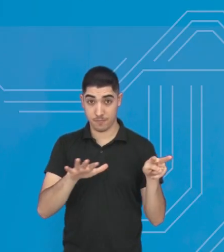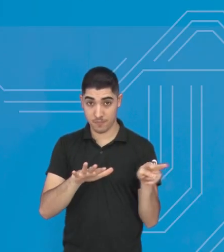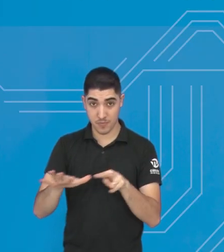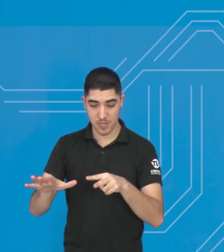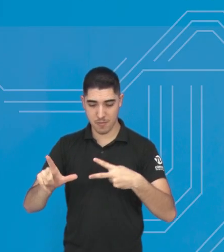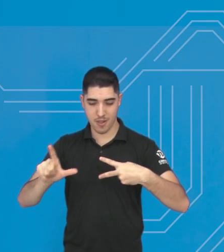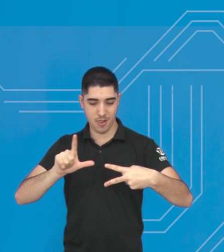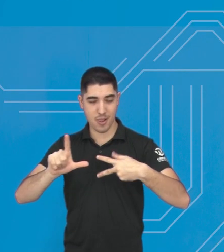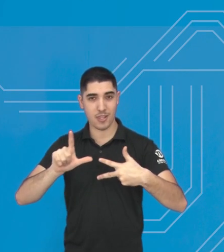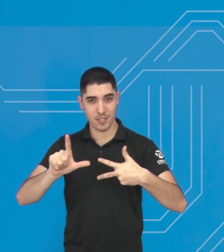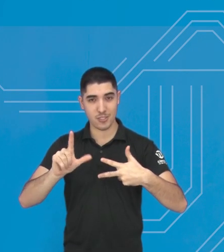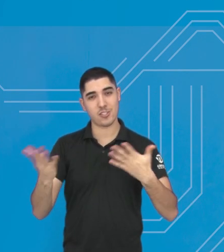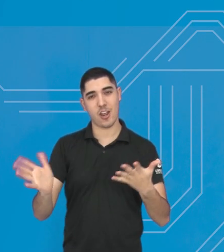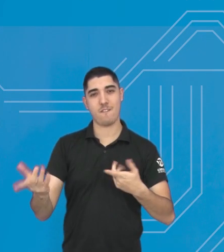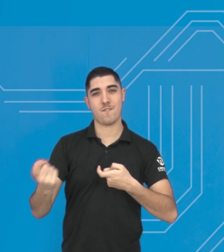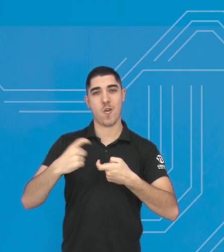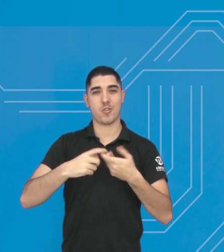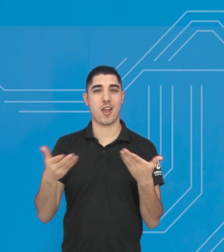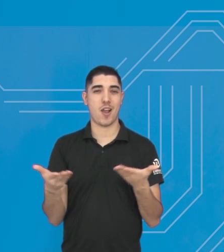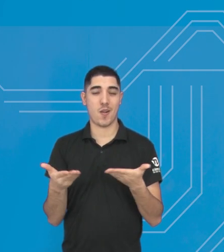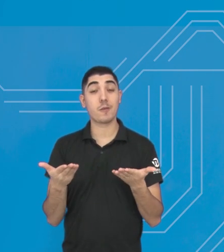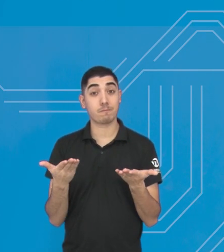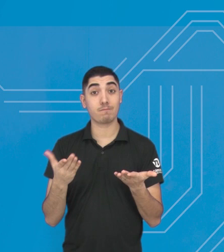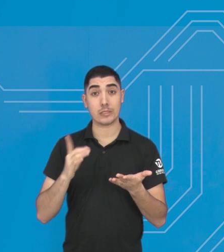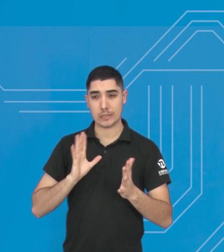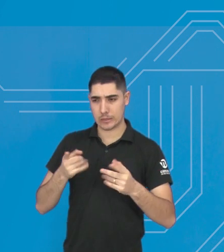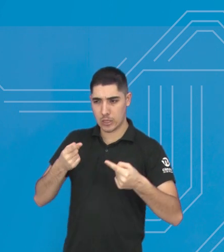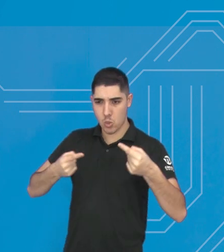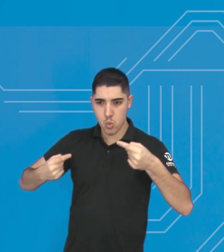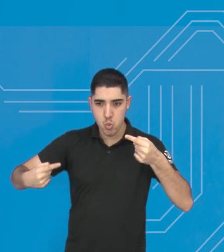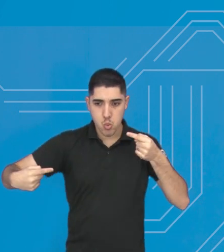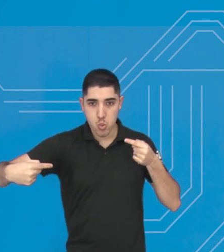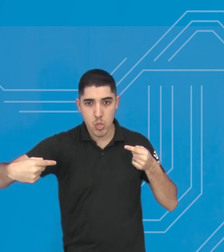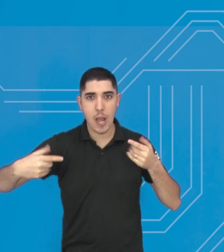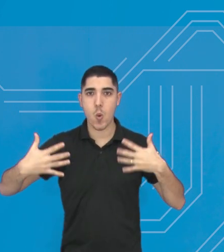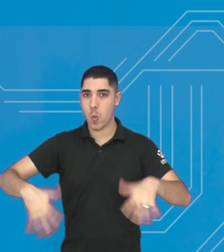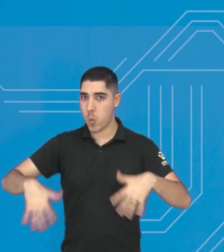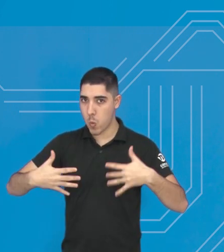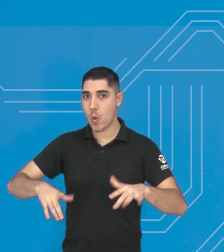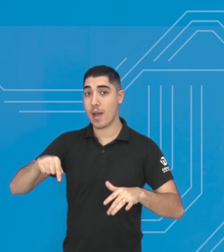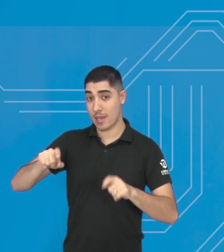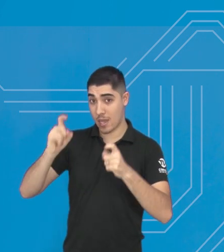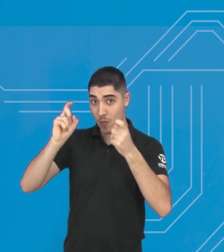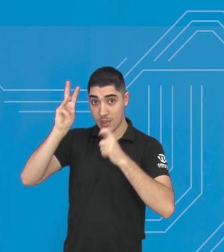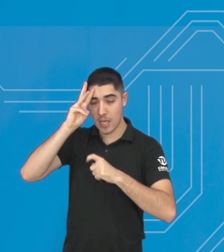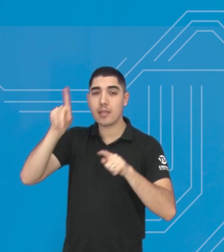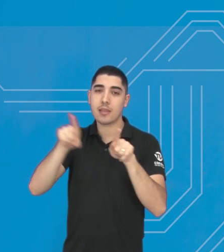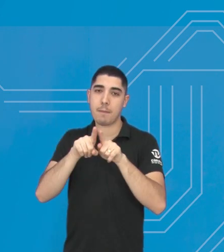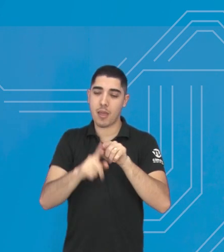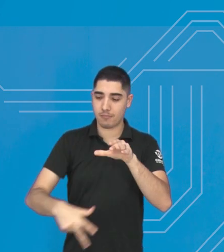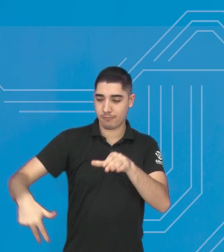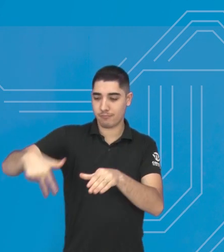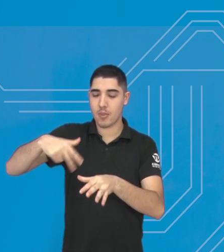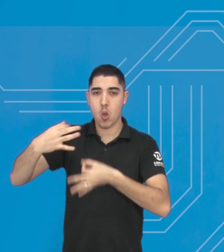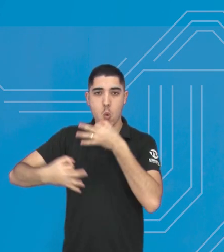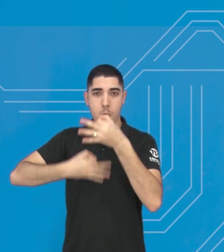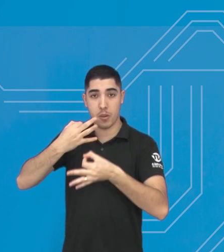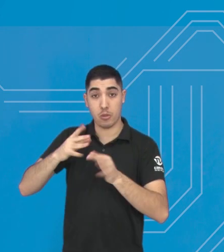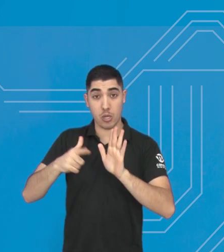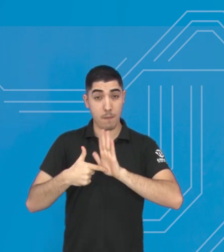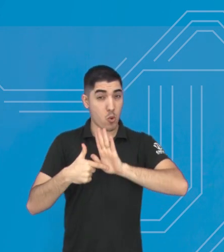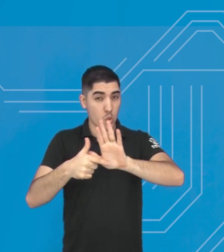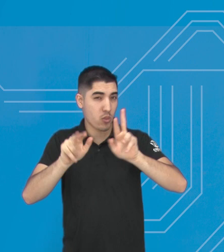O Semana Legislativa está de volta e muitos debates marcaram a sessão da terça-feira, além do pinga-fogo, com